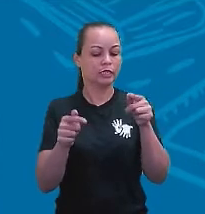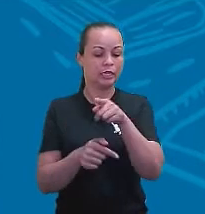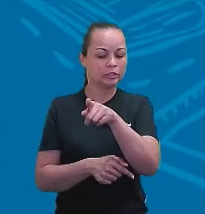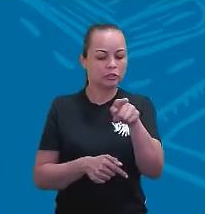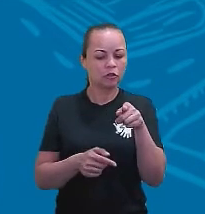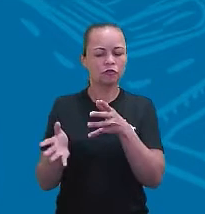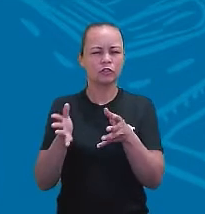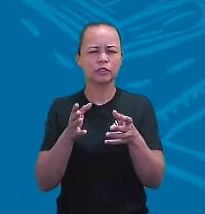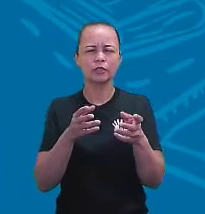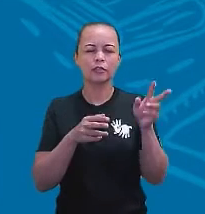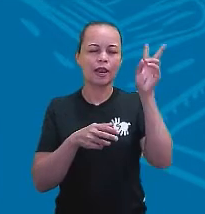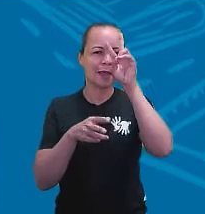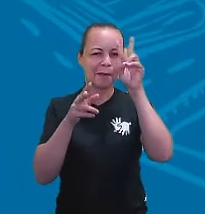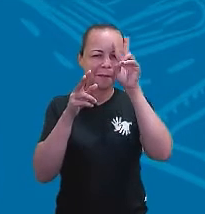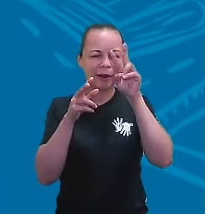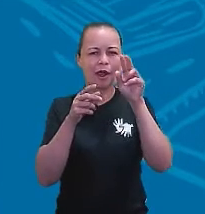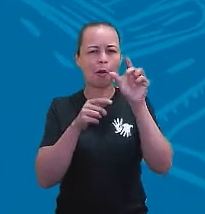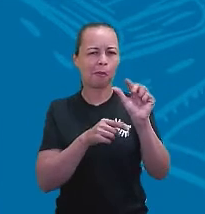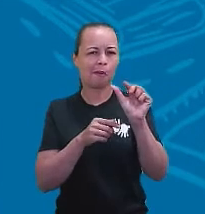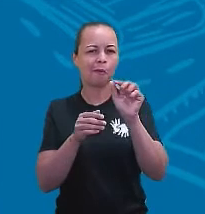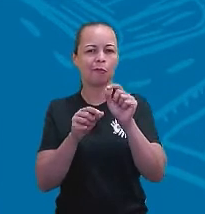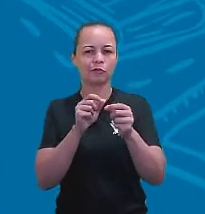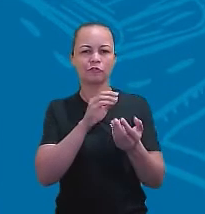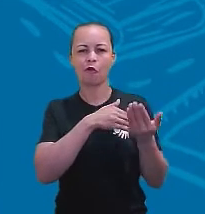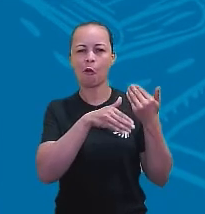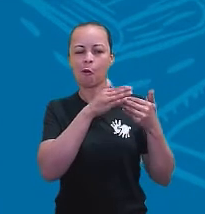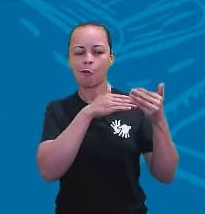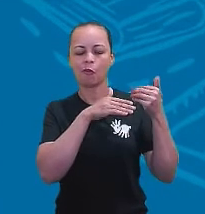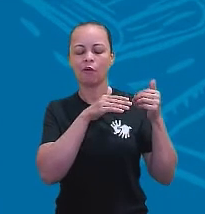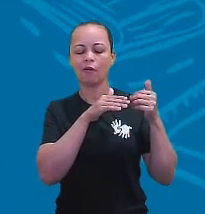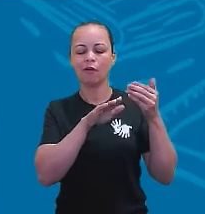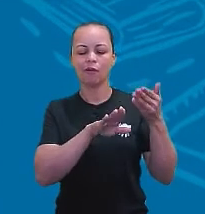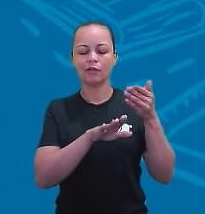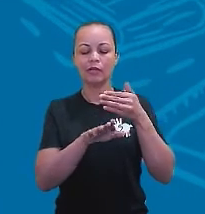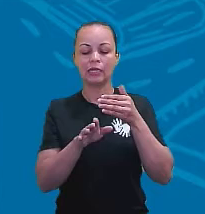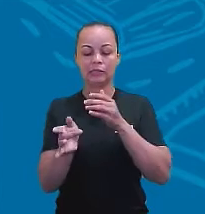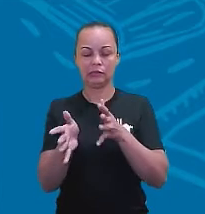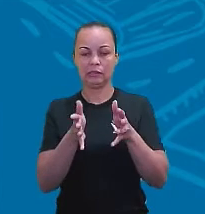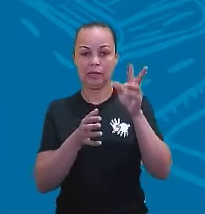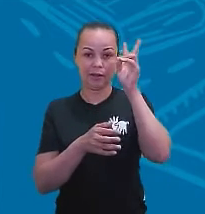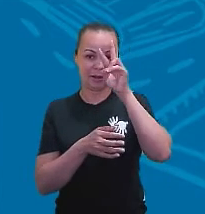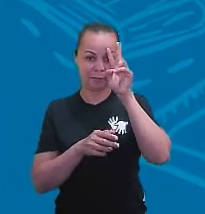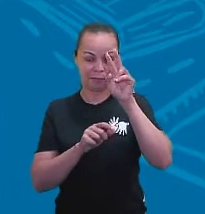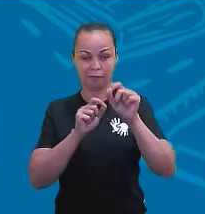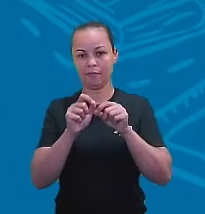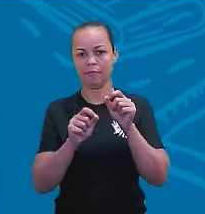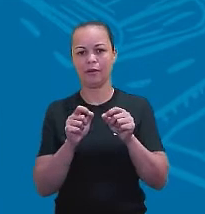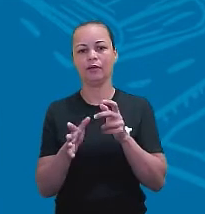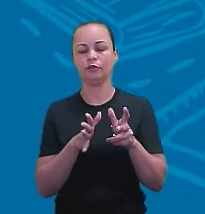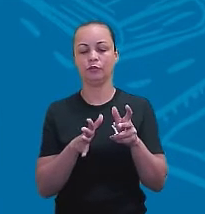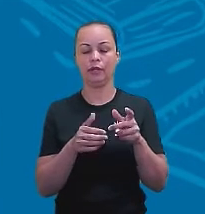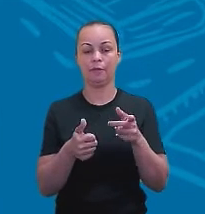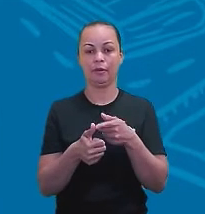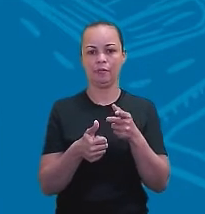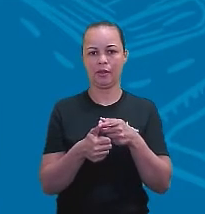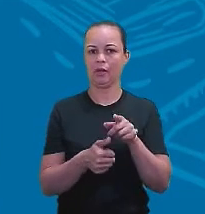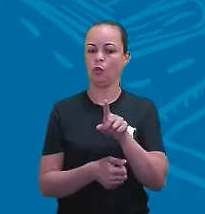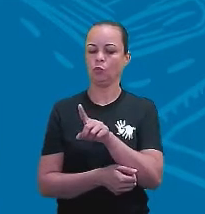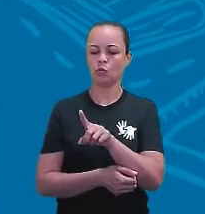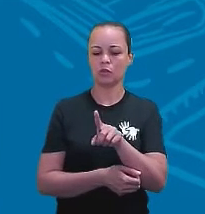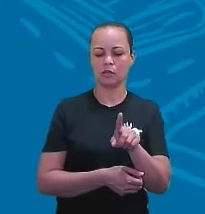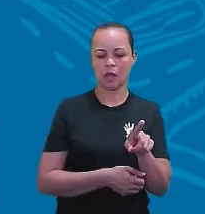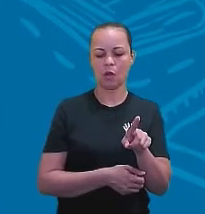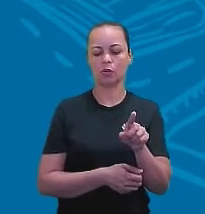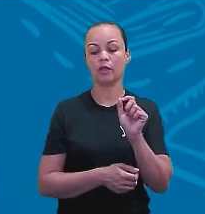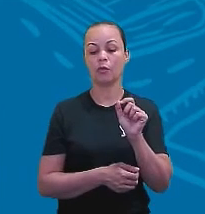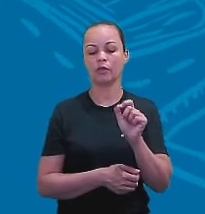voltar um pouquinho e lembrar. Qual forma vai completar aí? Lembrando que a primeira é uma negação. Olha aí a